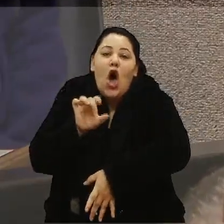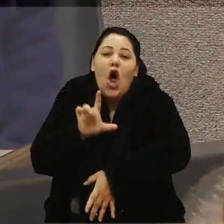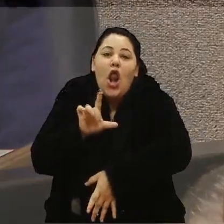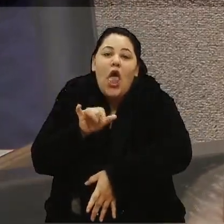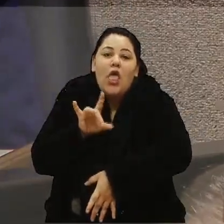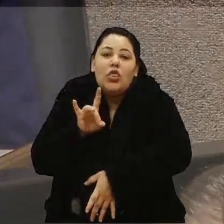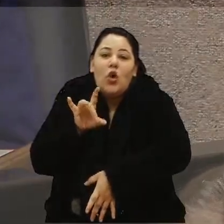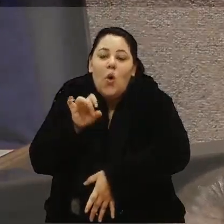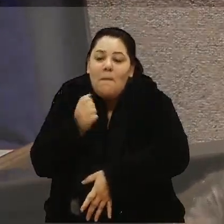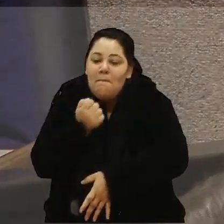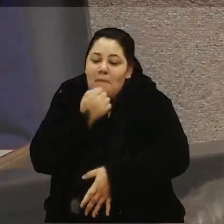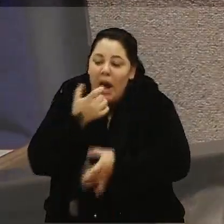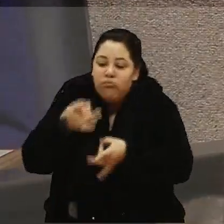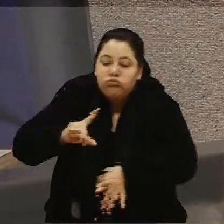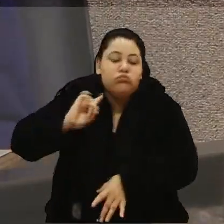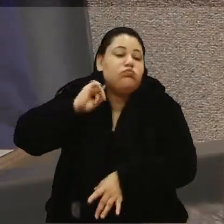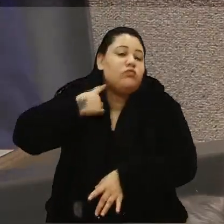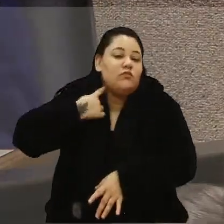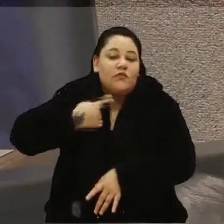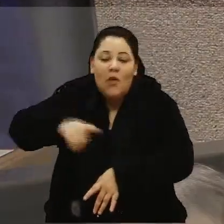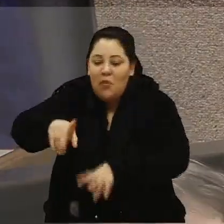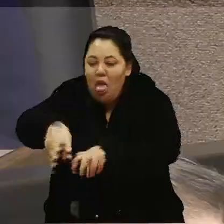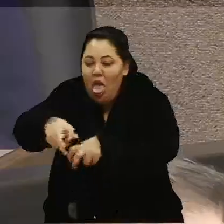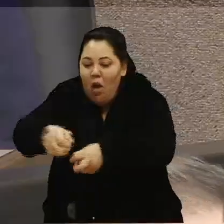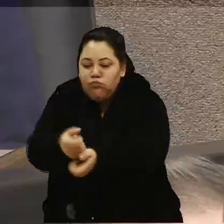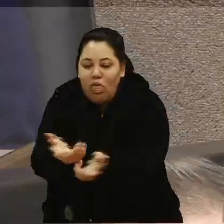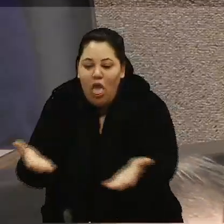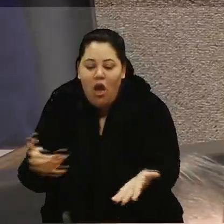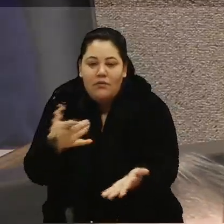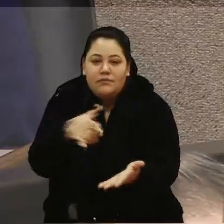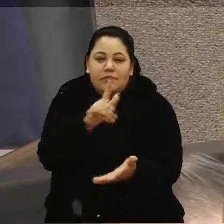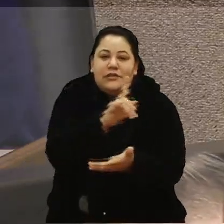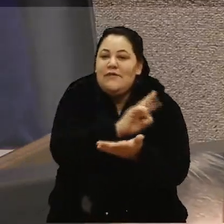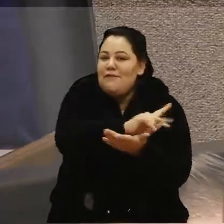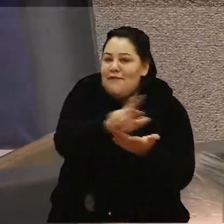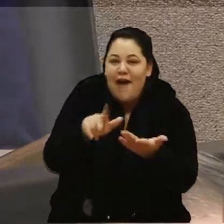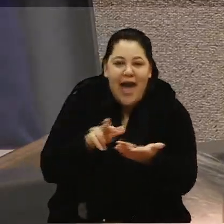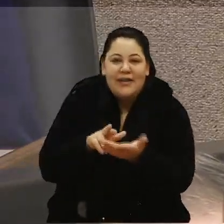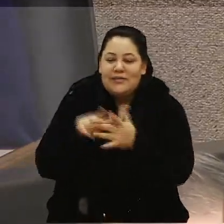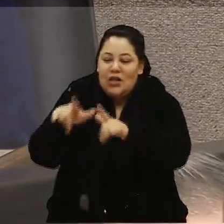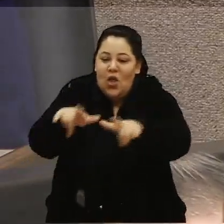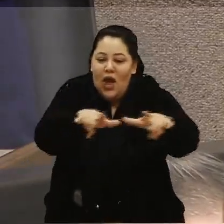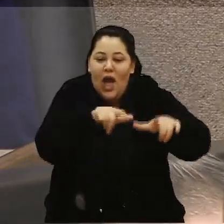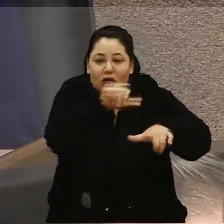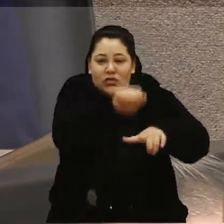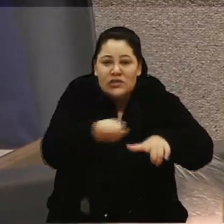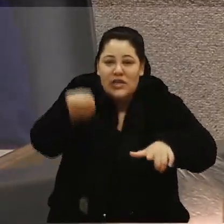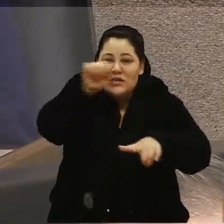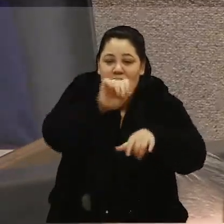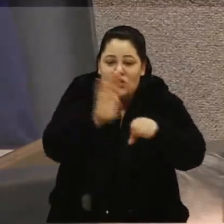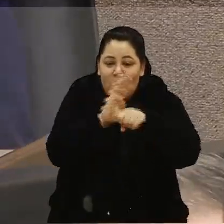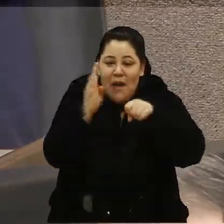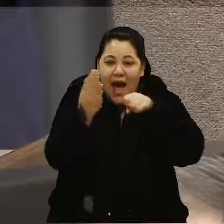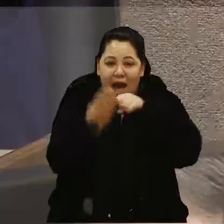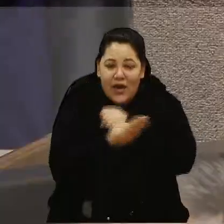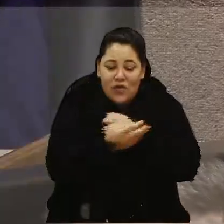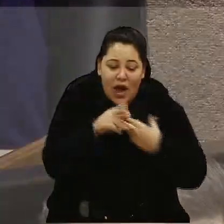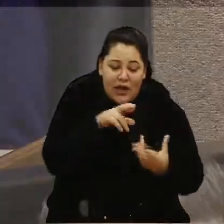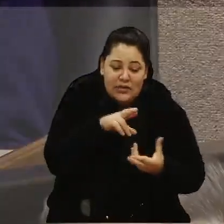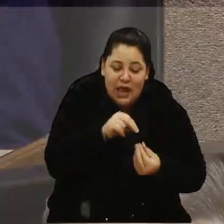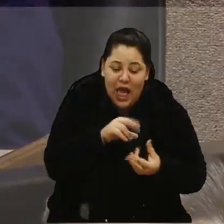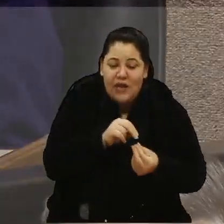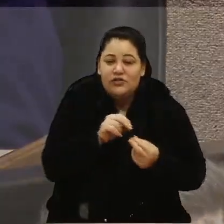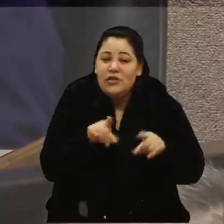municipal. Então, as entidades atuais, a Arca, Centenário, Girassol, a Interbairros, Monte Carmelo, Novo Amanhã, a Paz e Bem,